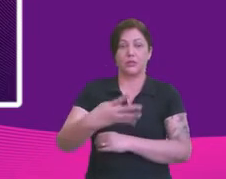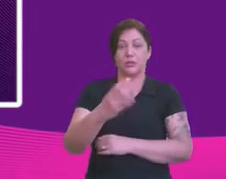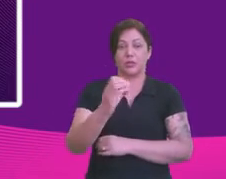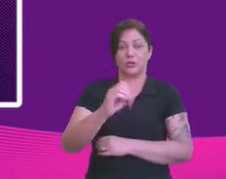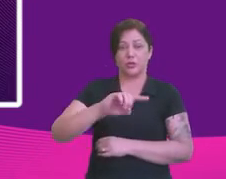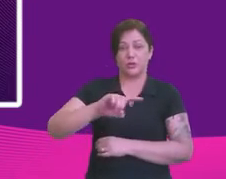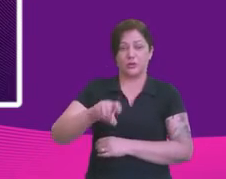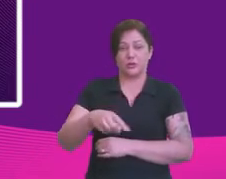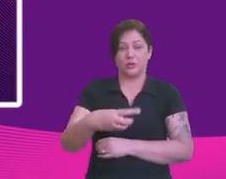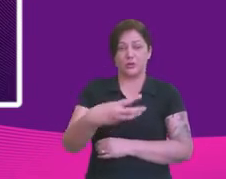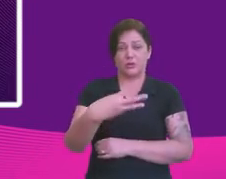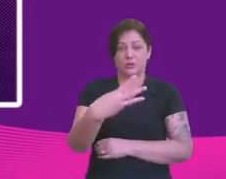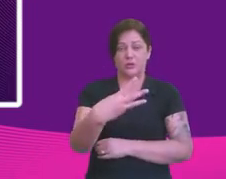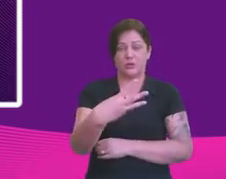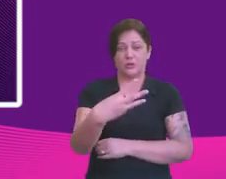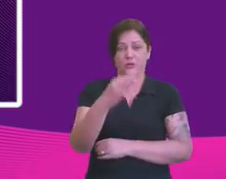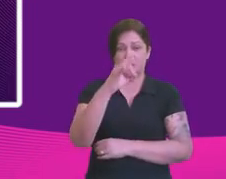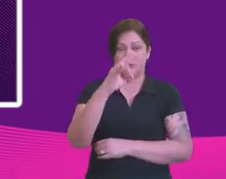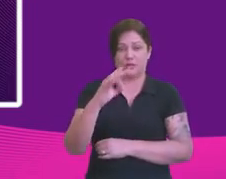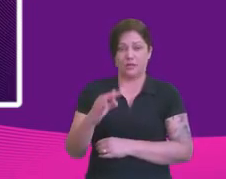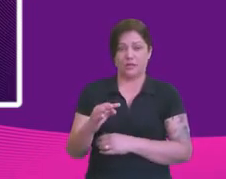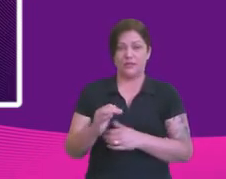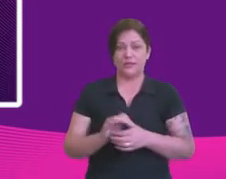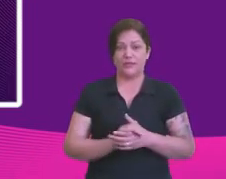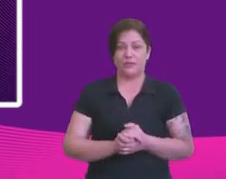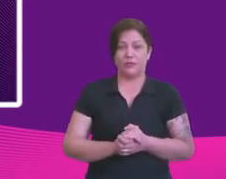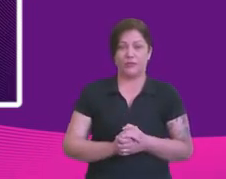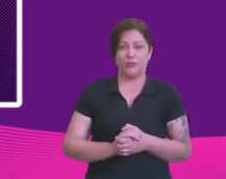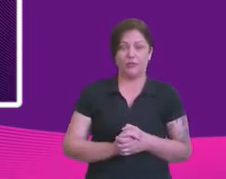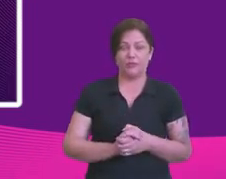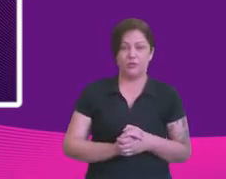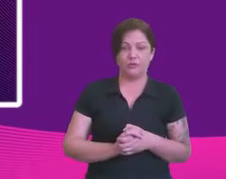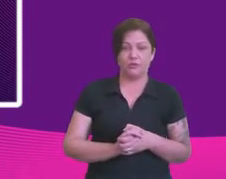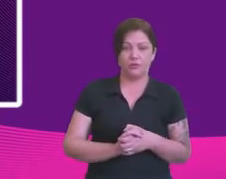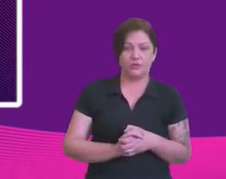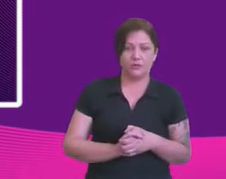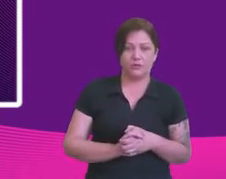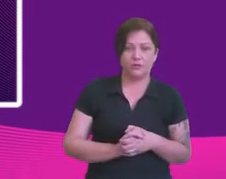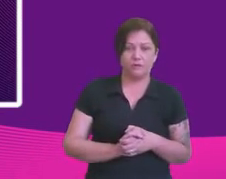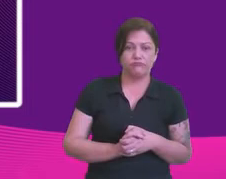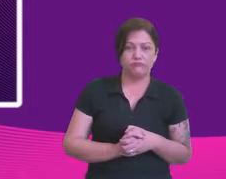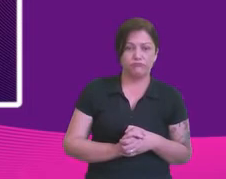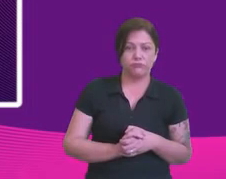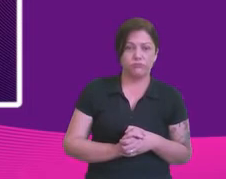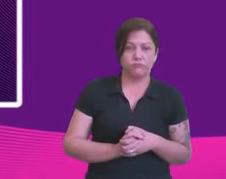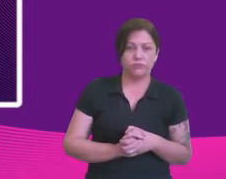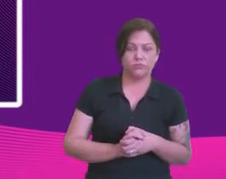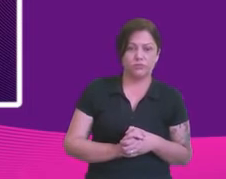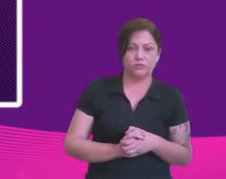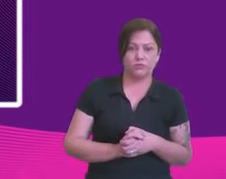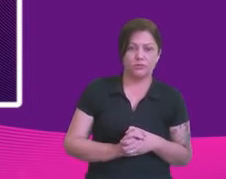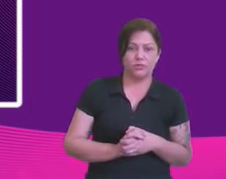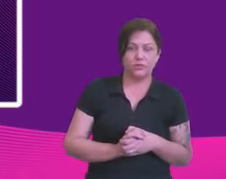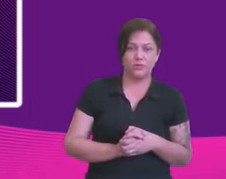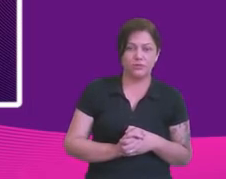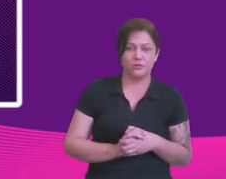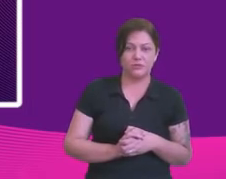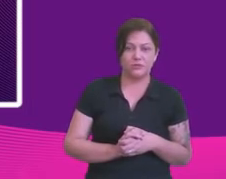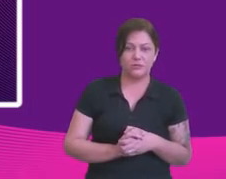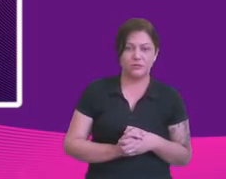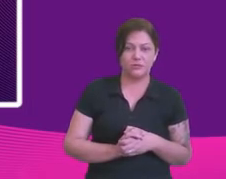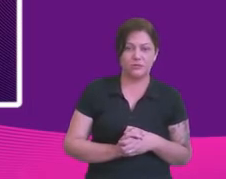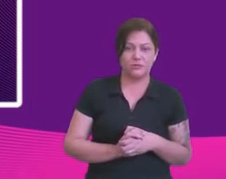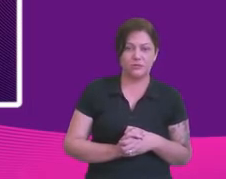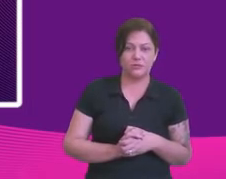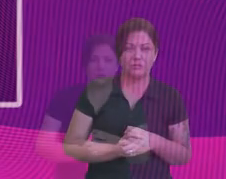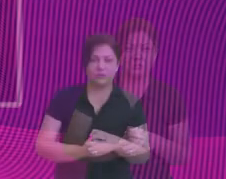40,3%. E aí a gente segue para a discussão desse paciente